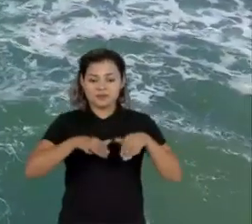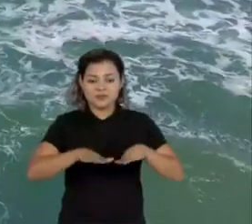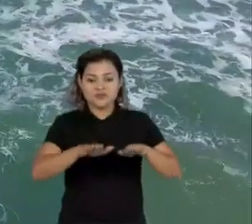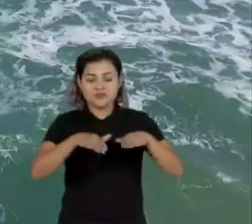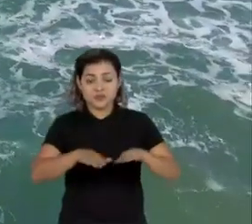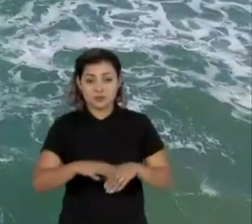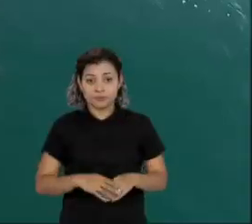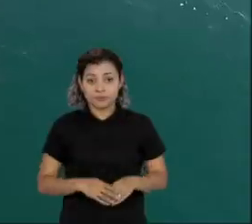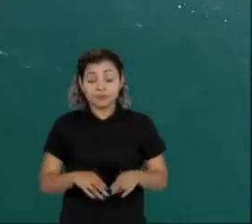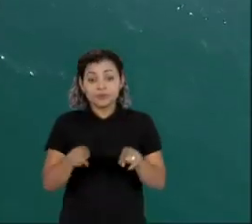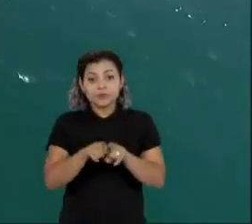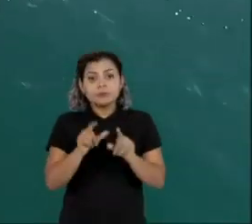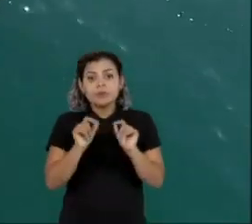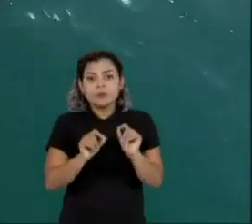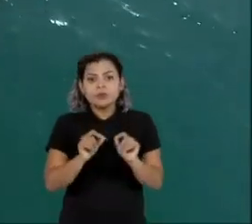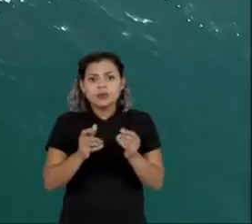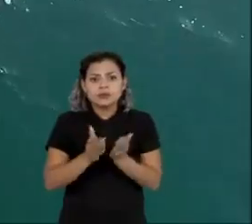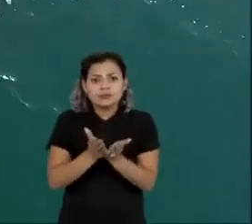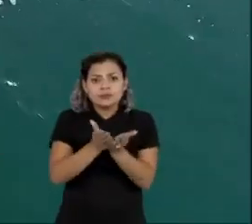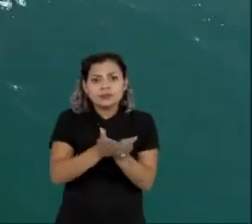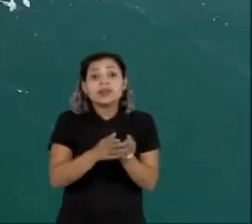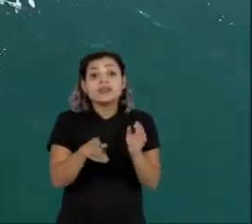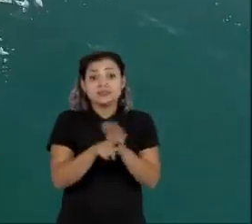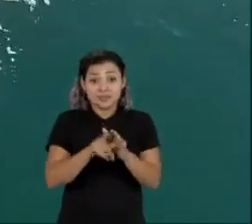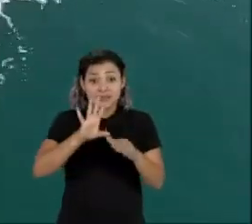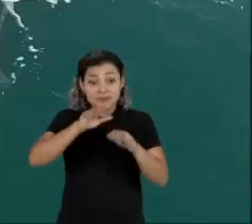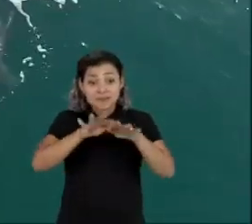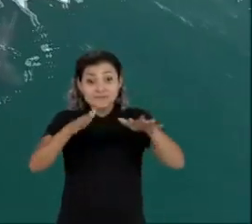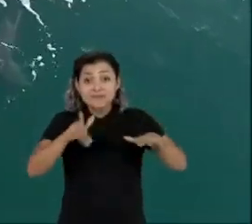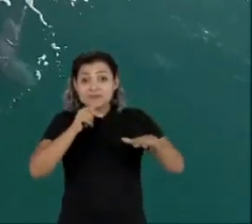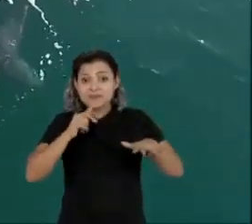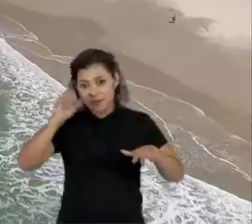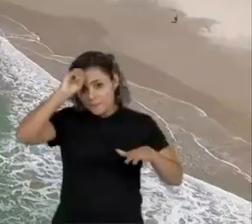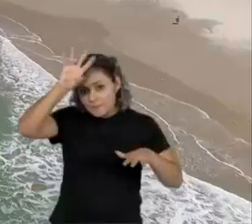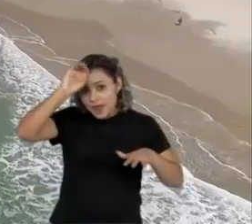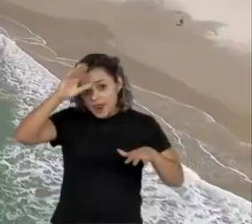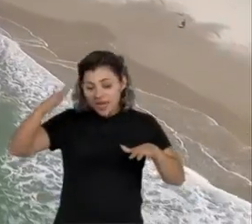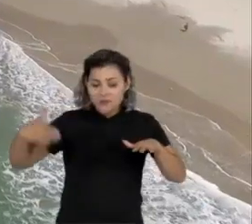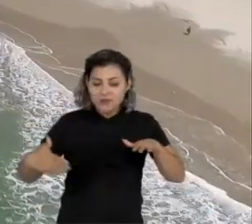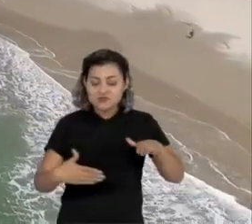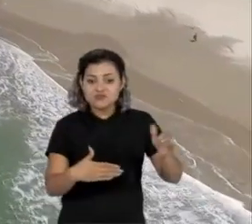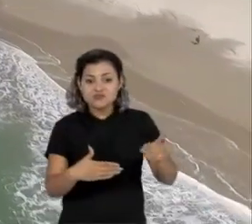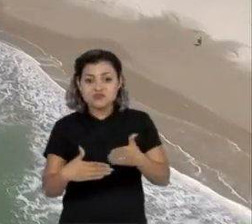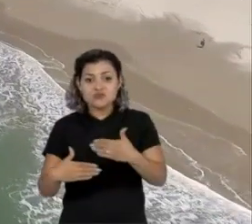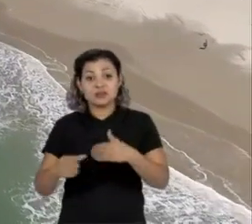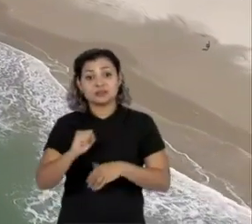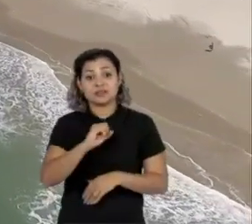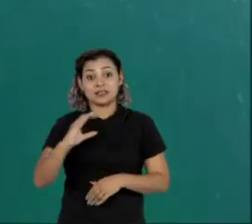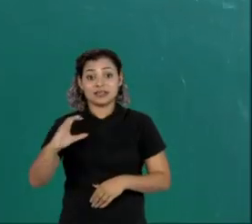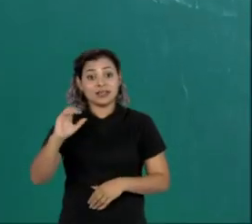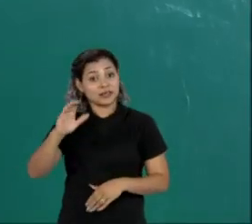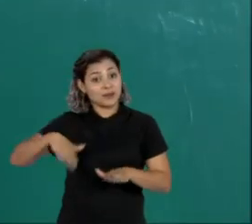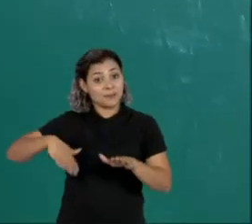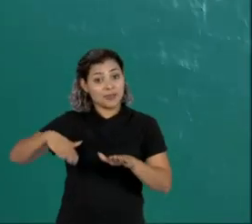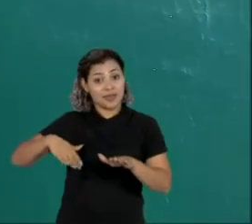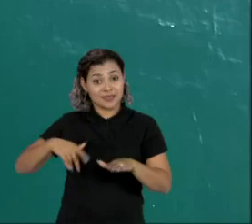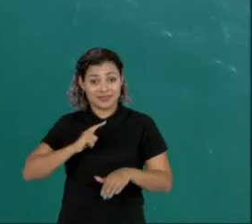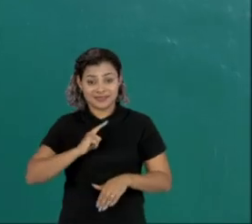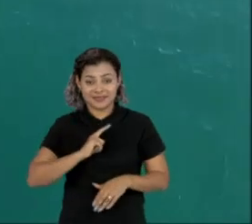E a seguir, o avistamento de baleias da espécie franca austral no litoral de Santa Catarina.